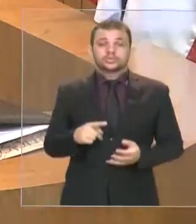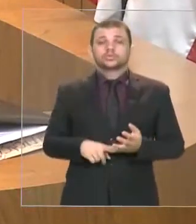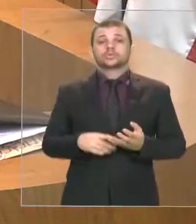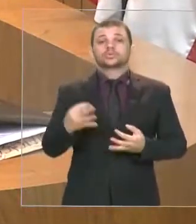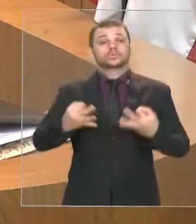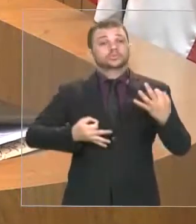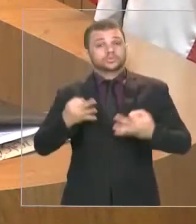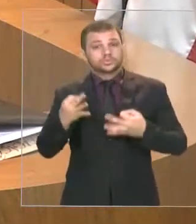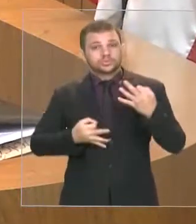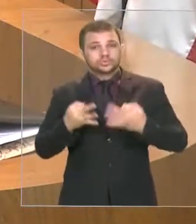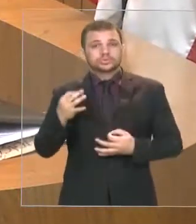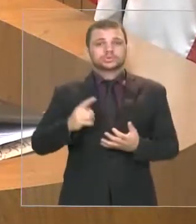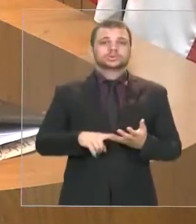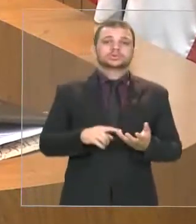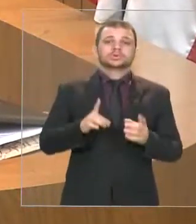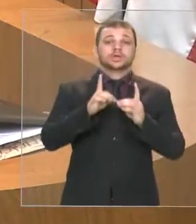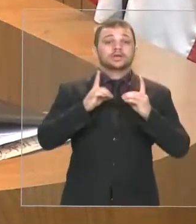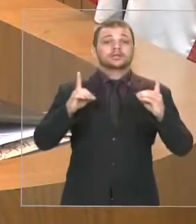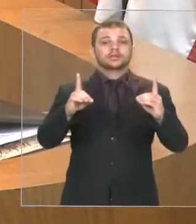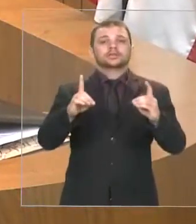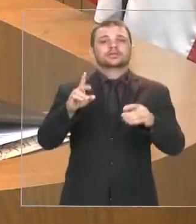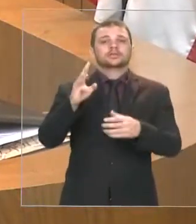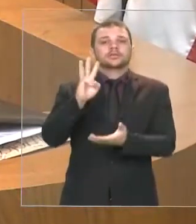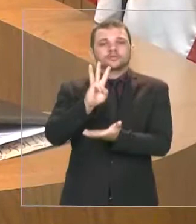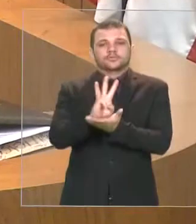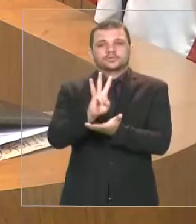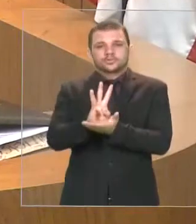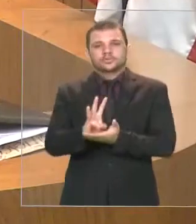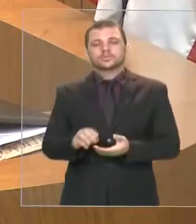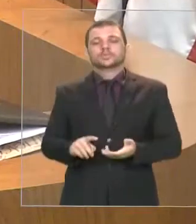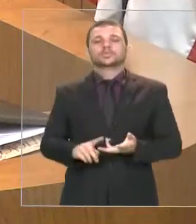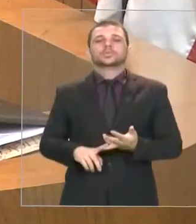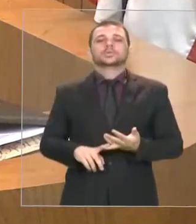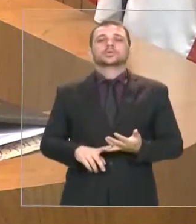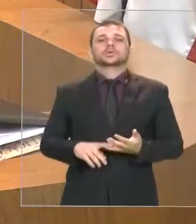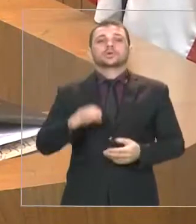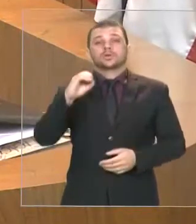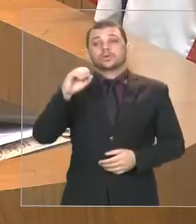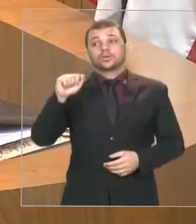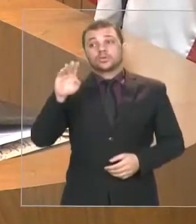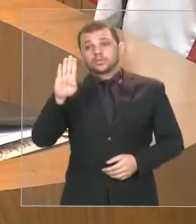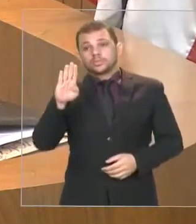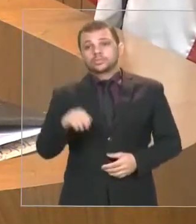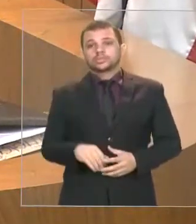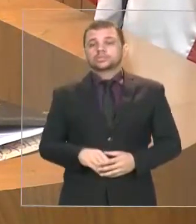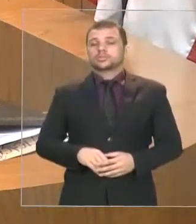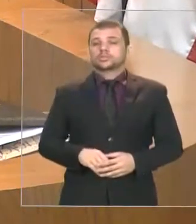Judiciário, Defensoria Pública, OAB, para que possamos juntos